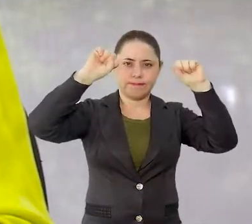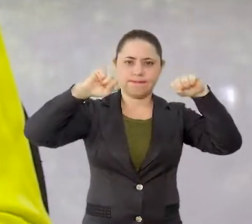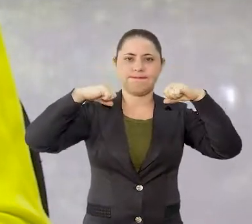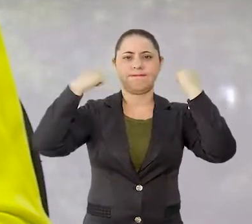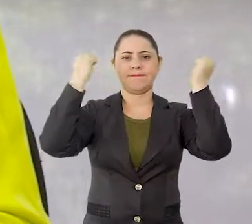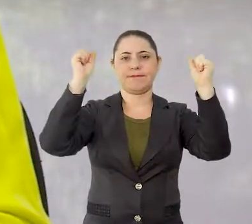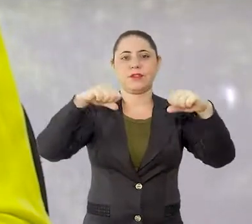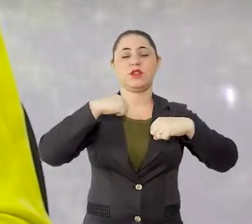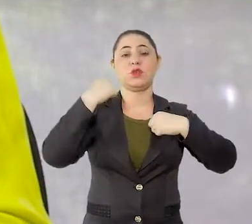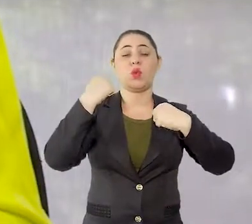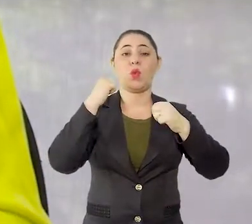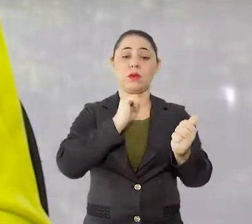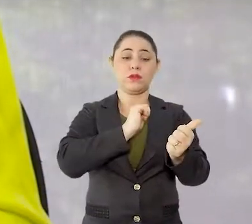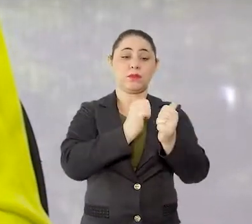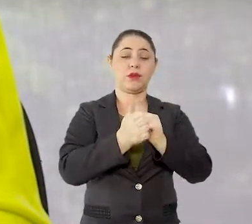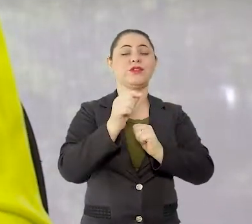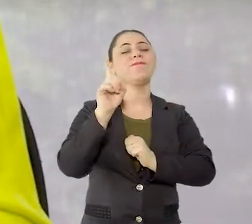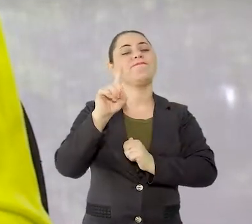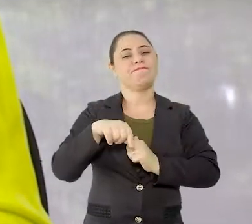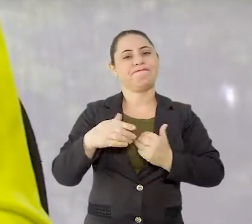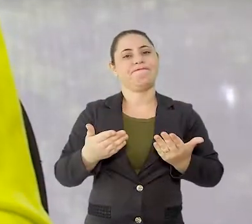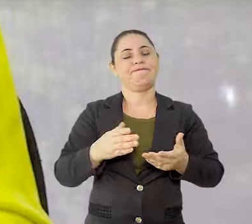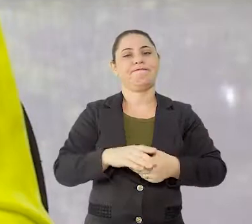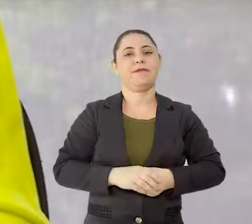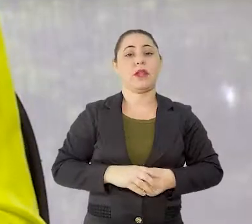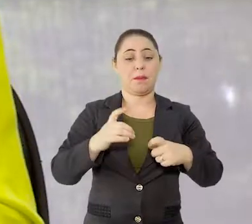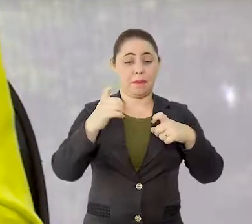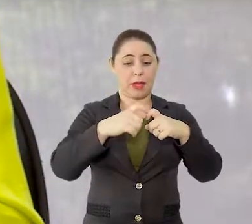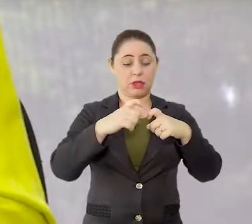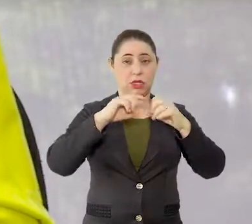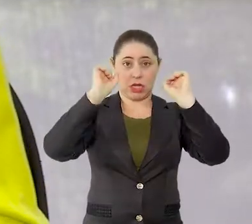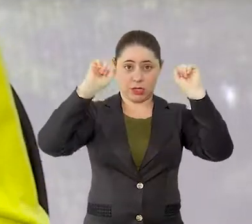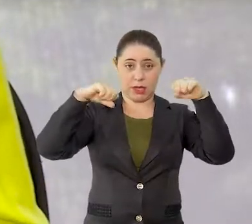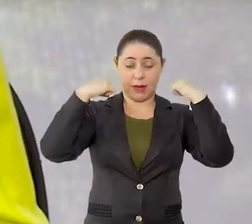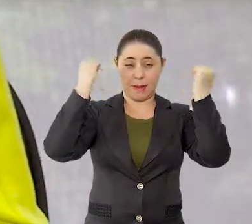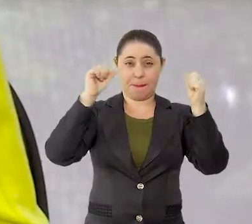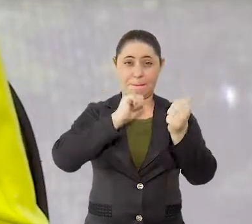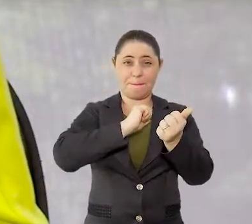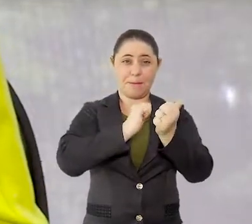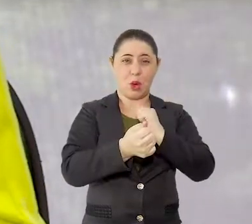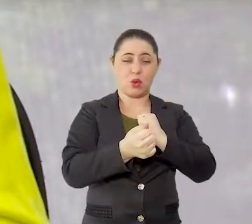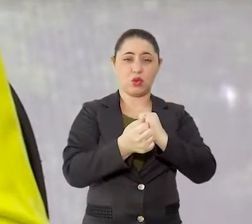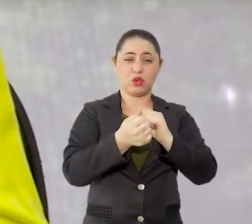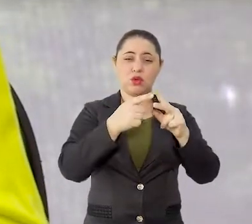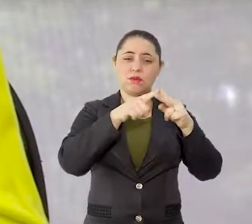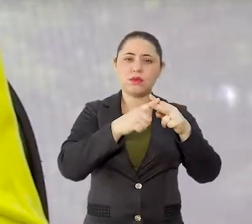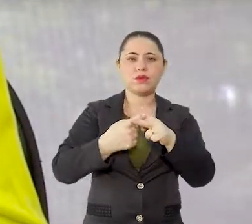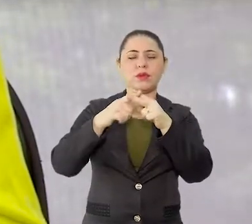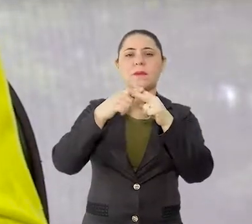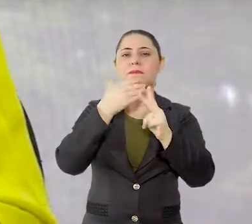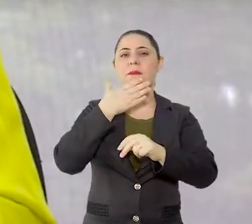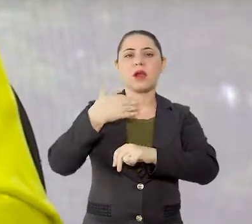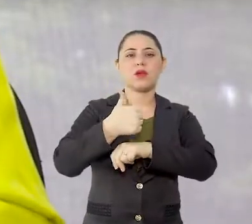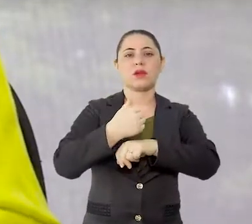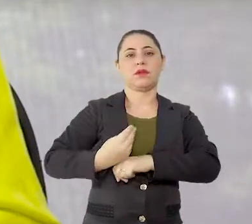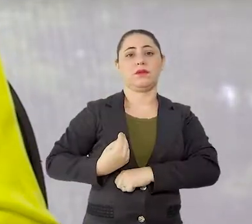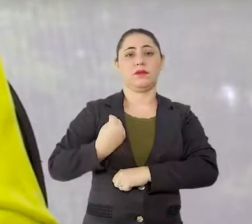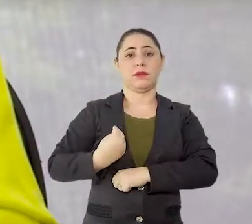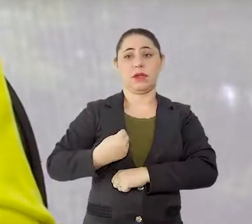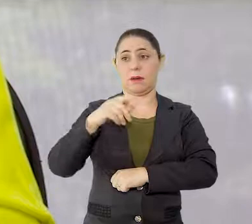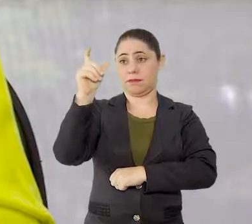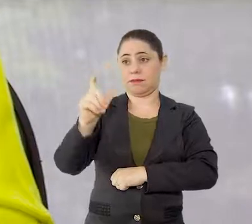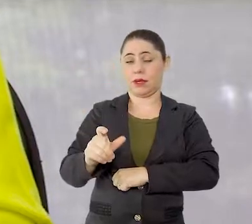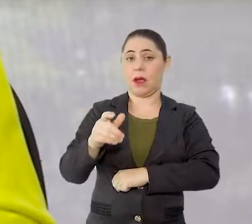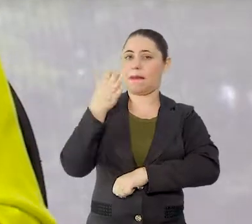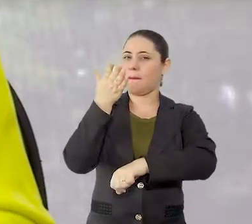exercício físico e o esporte. É isso mesmo. A medicina esportiva tem como ferramenta para melhorar a qualidade